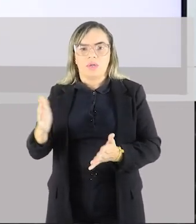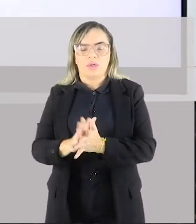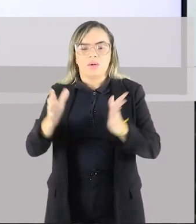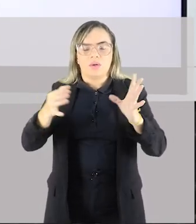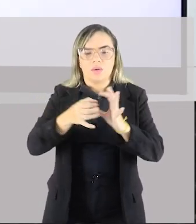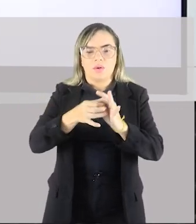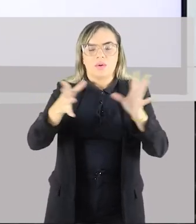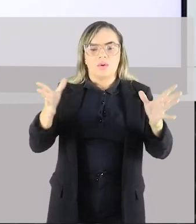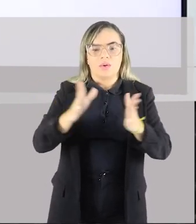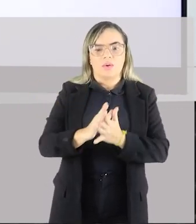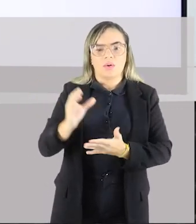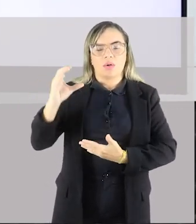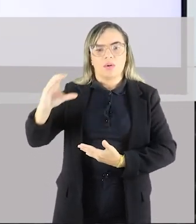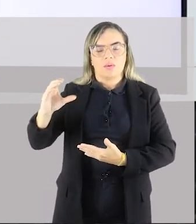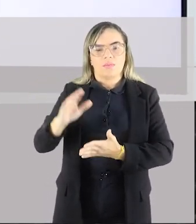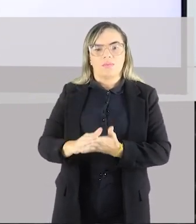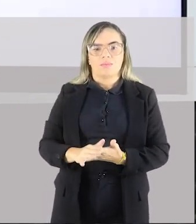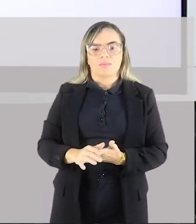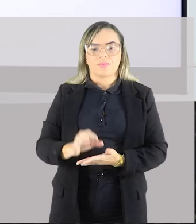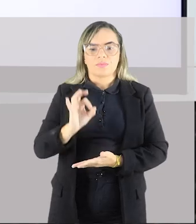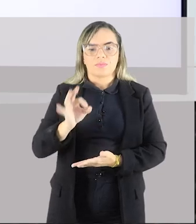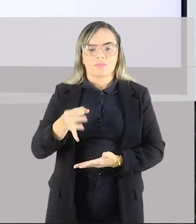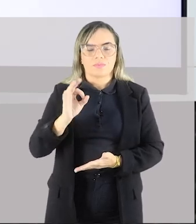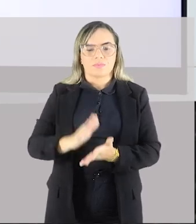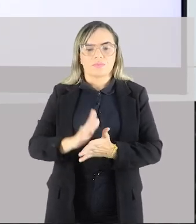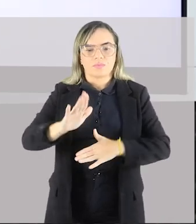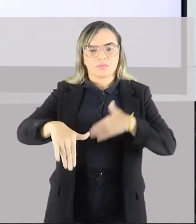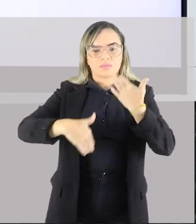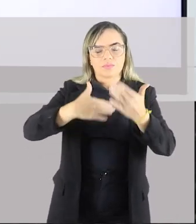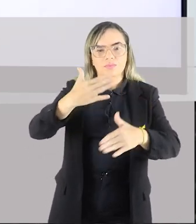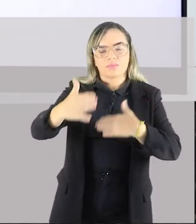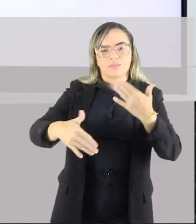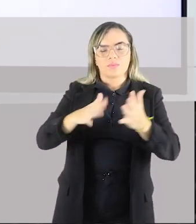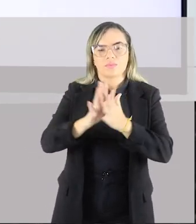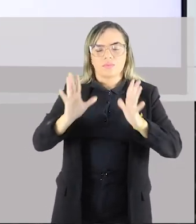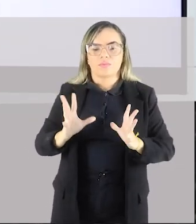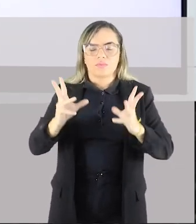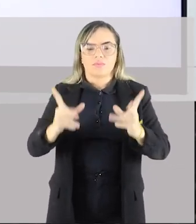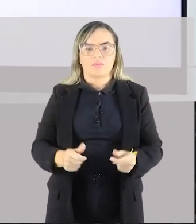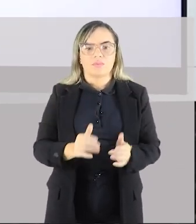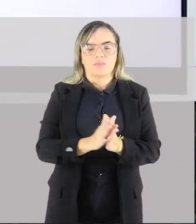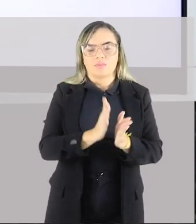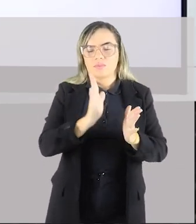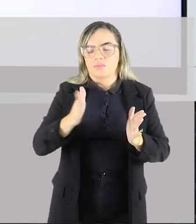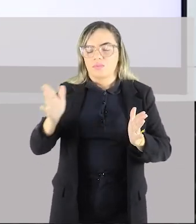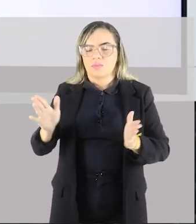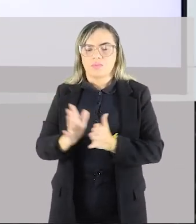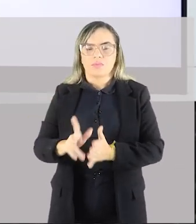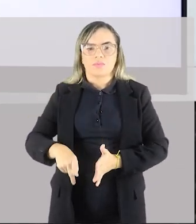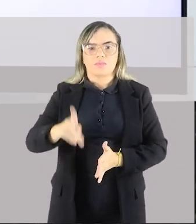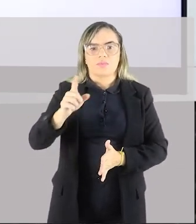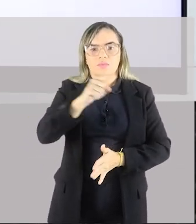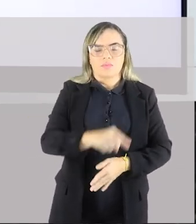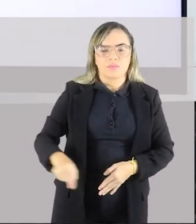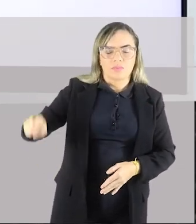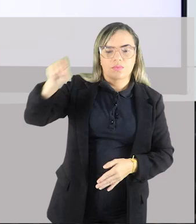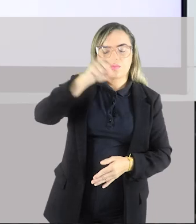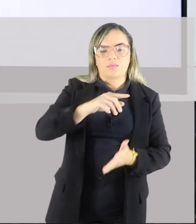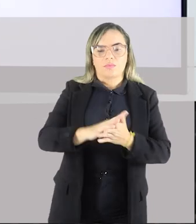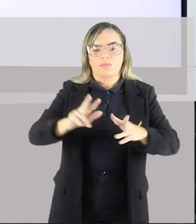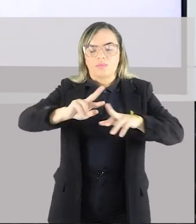liberando, né, ali um carbono, certo? E durante, né, todas as etapas do ciclo de Krebs, a gente tem